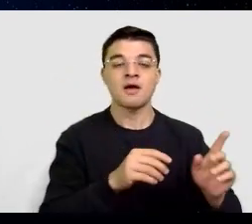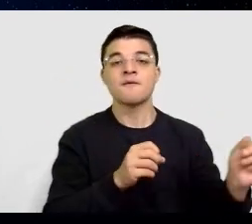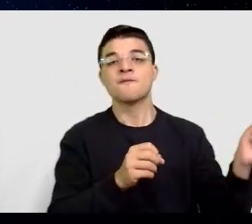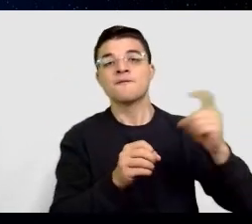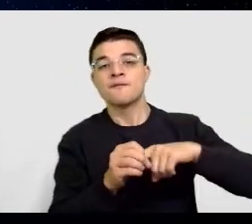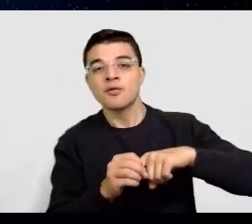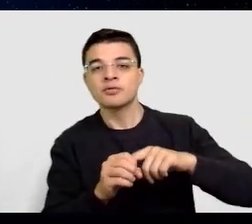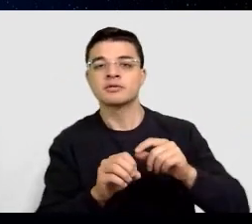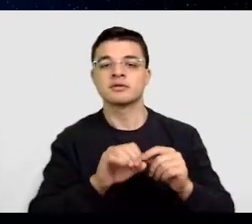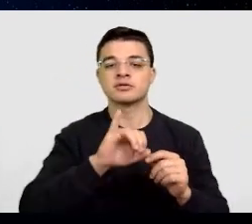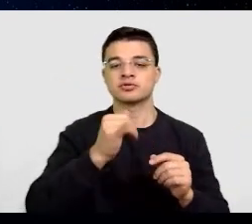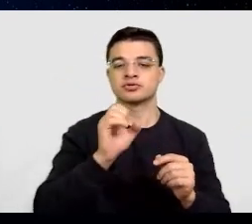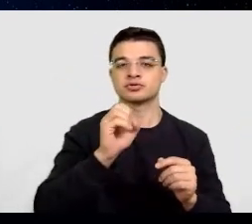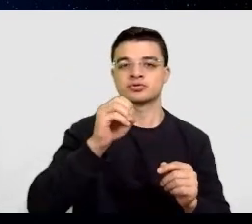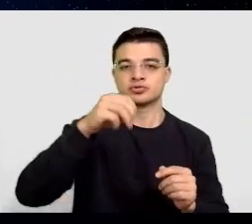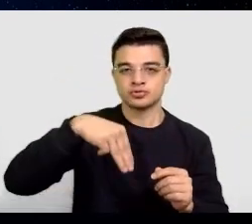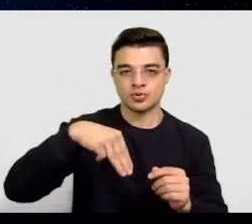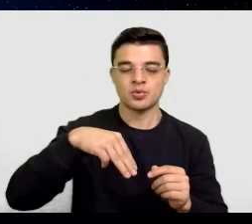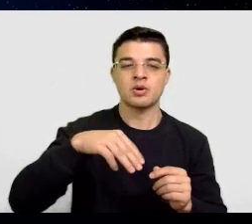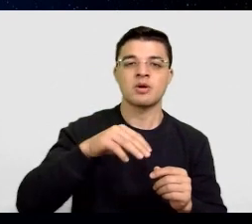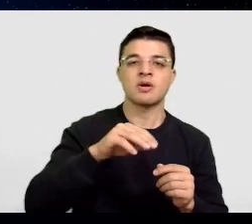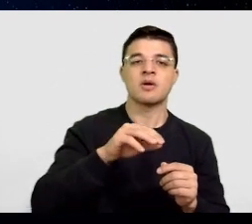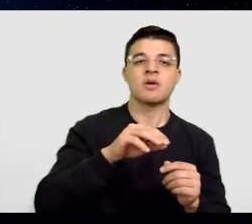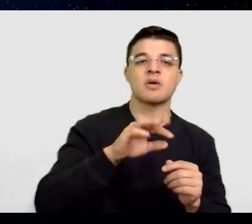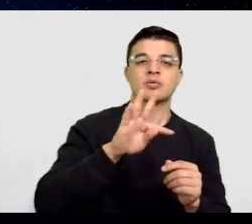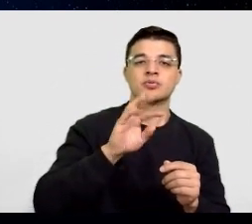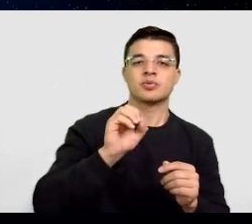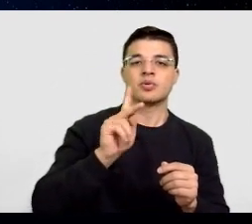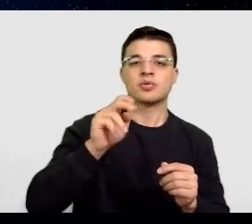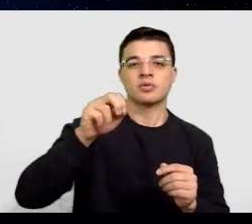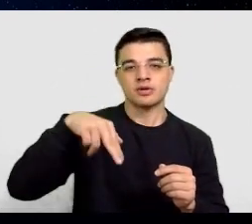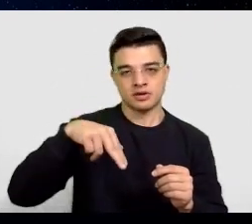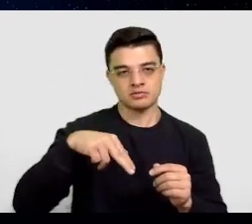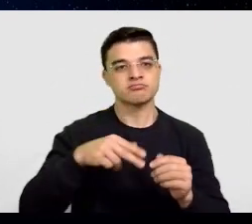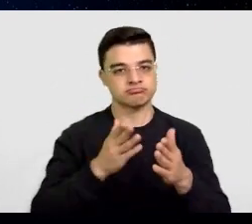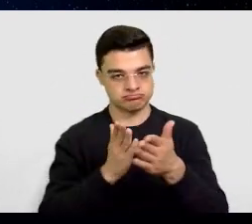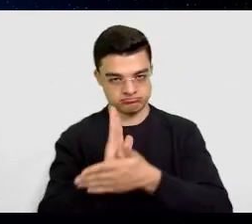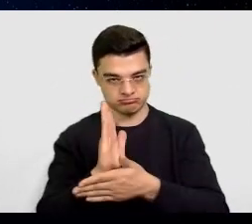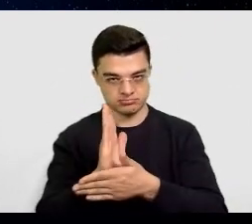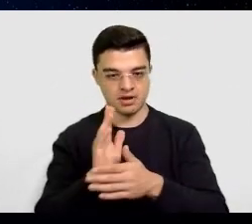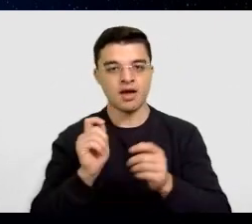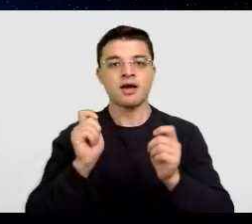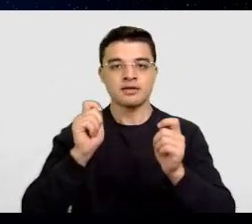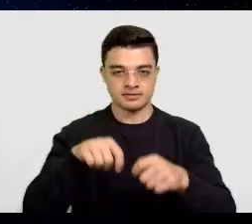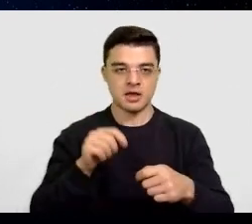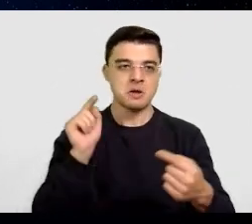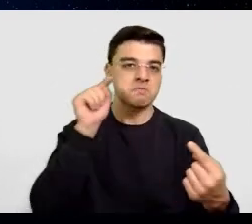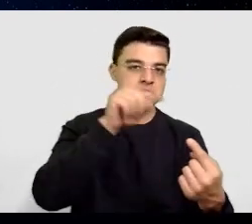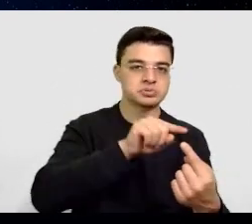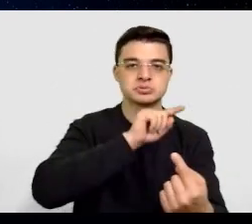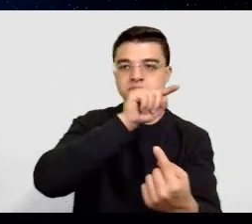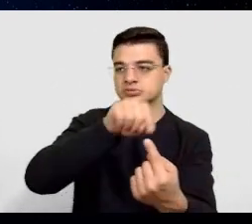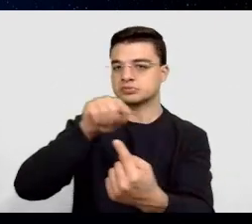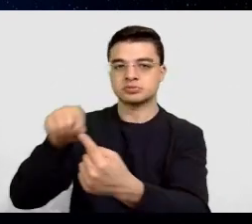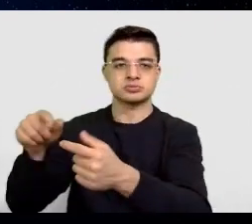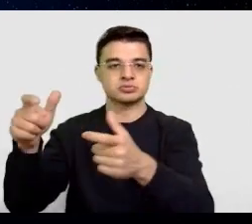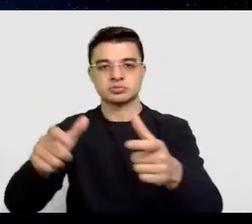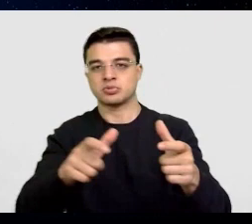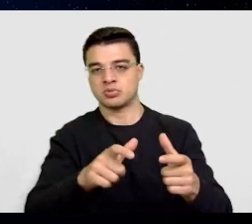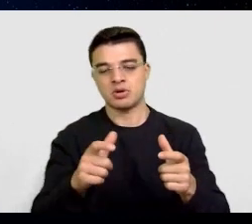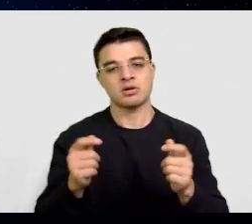válido, porém com uma JKU, uma URL de chave pública, apontando para onde eu quisesse. Então, dessa forma, eu tinha mais flexibilidade